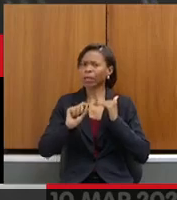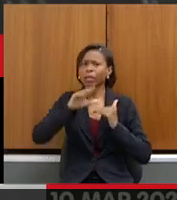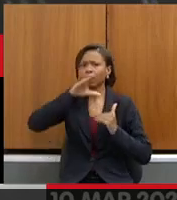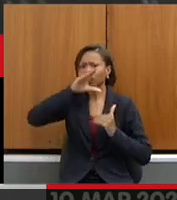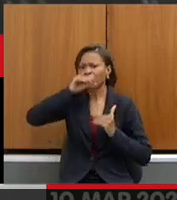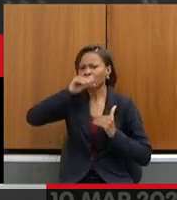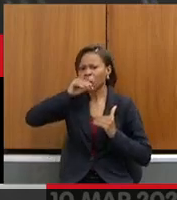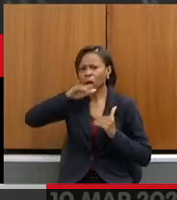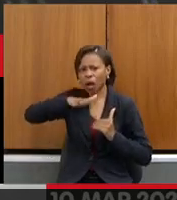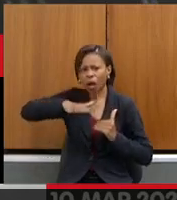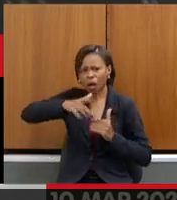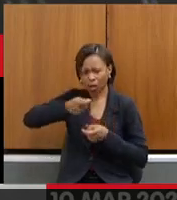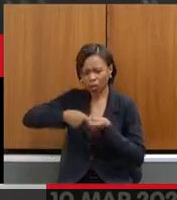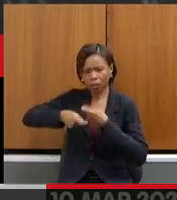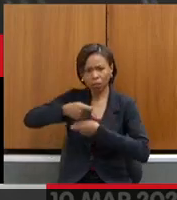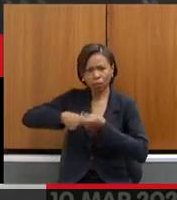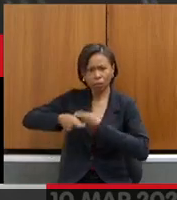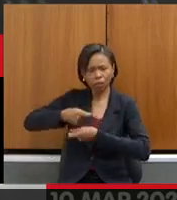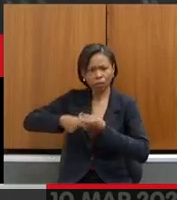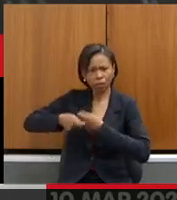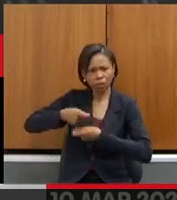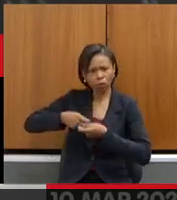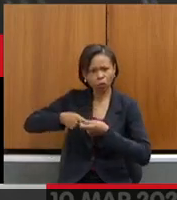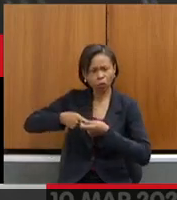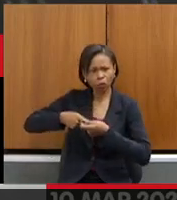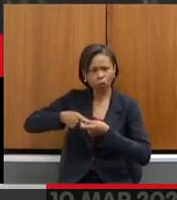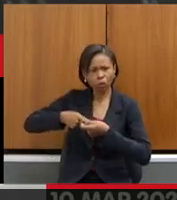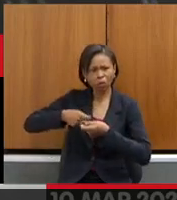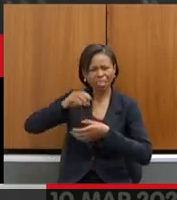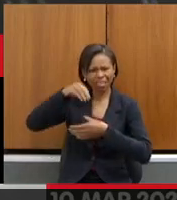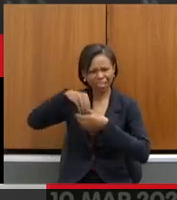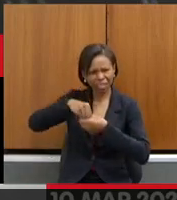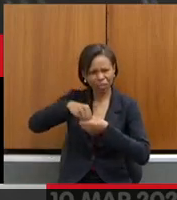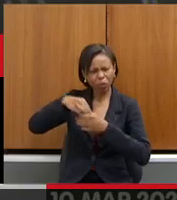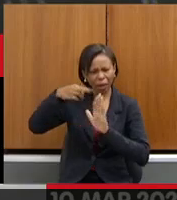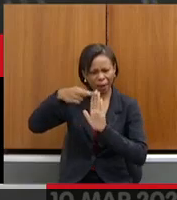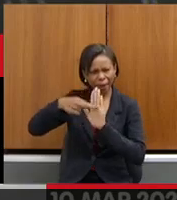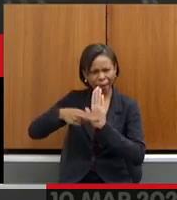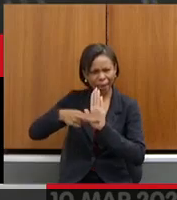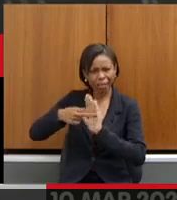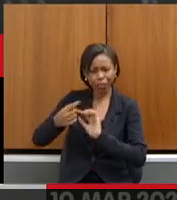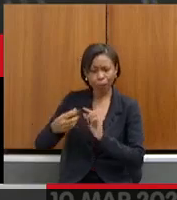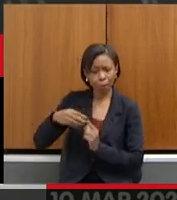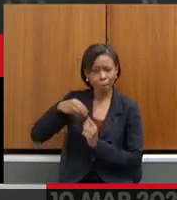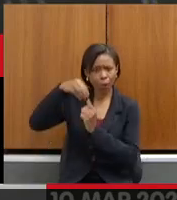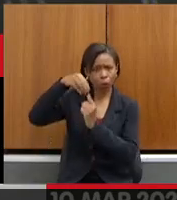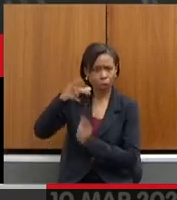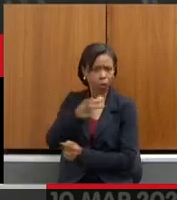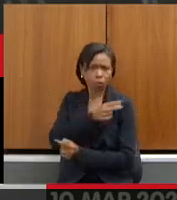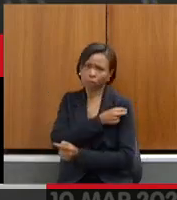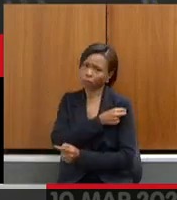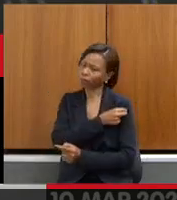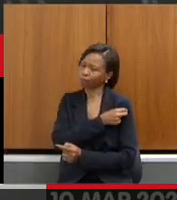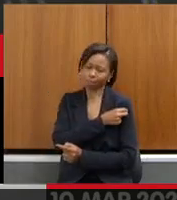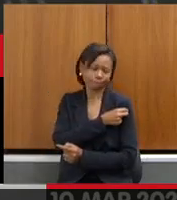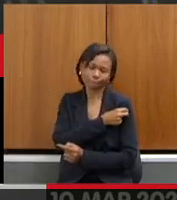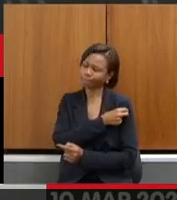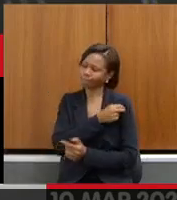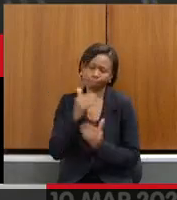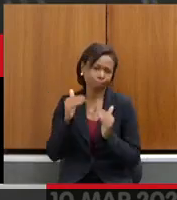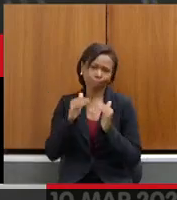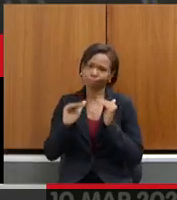administrativos que deveriam estar dentro dessa linha de prioridades se assim o senhor disse